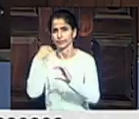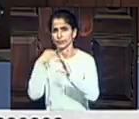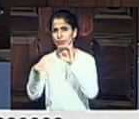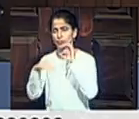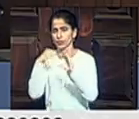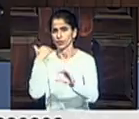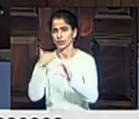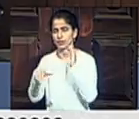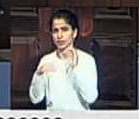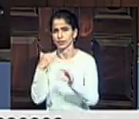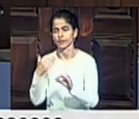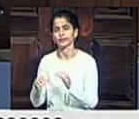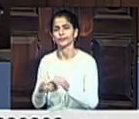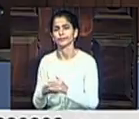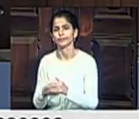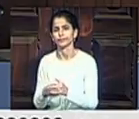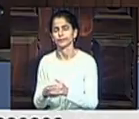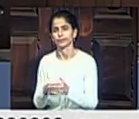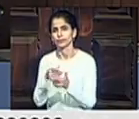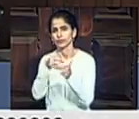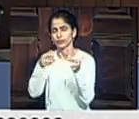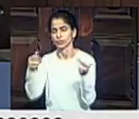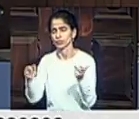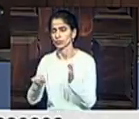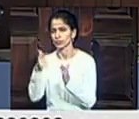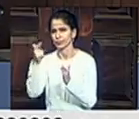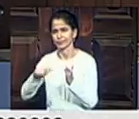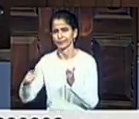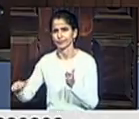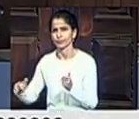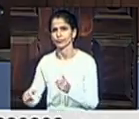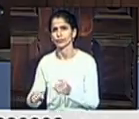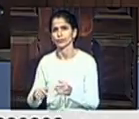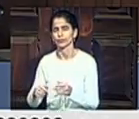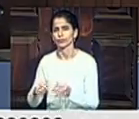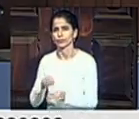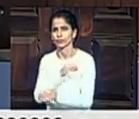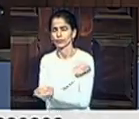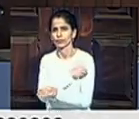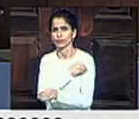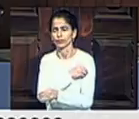comunicação e alguns outros, como